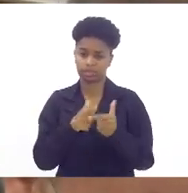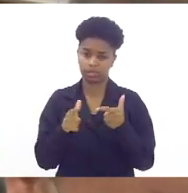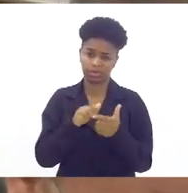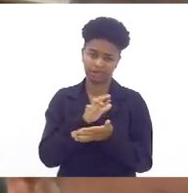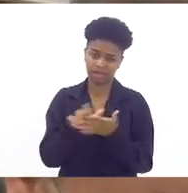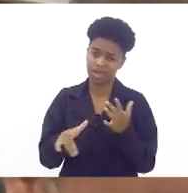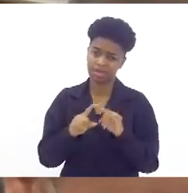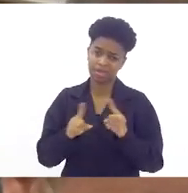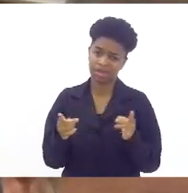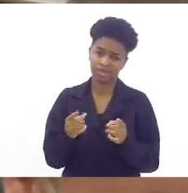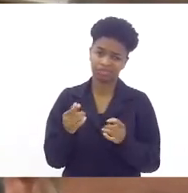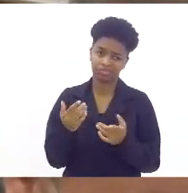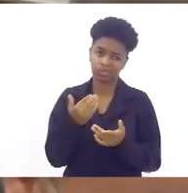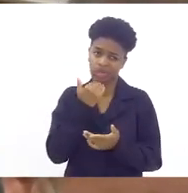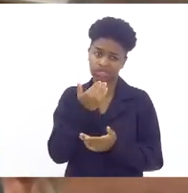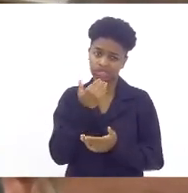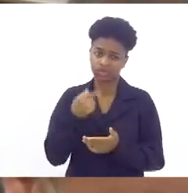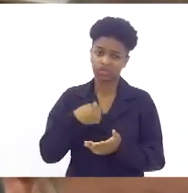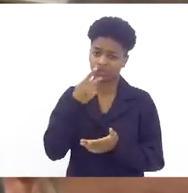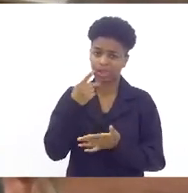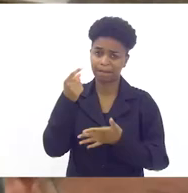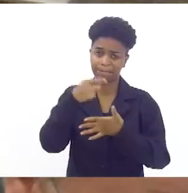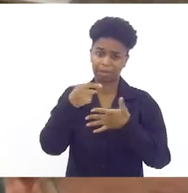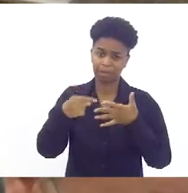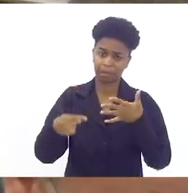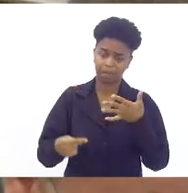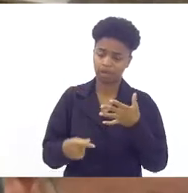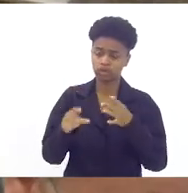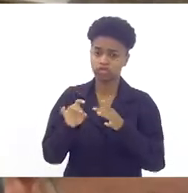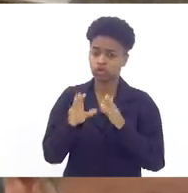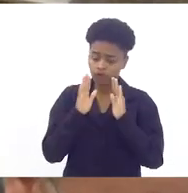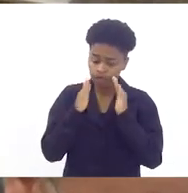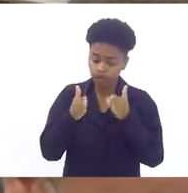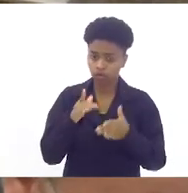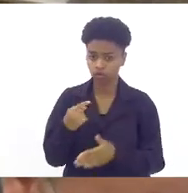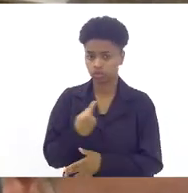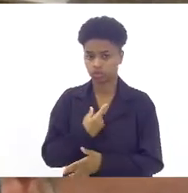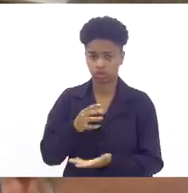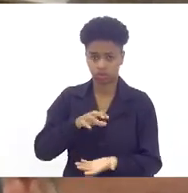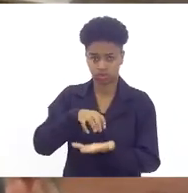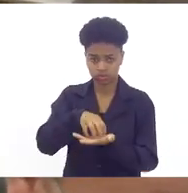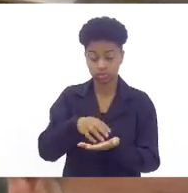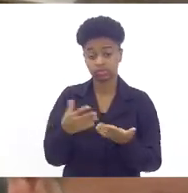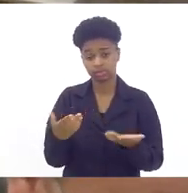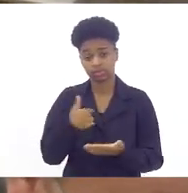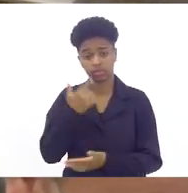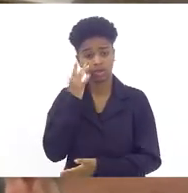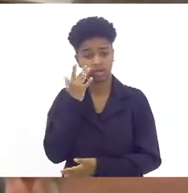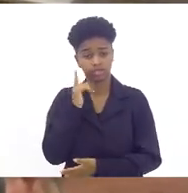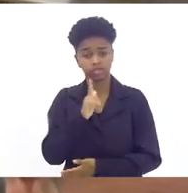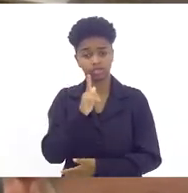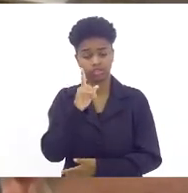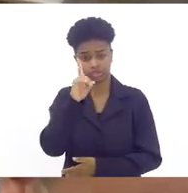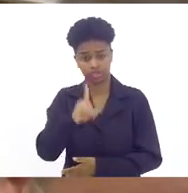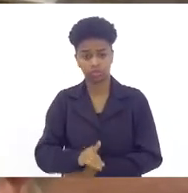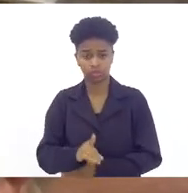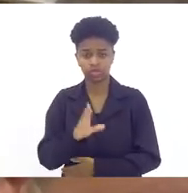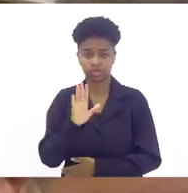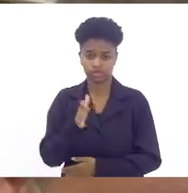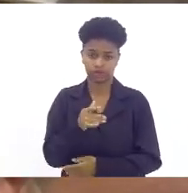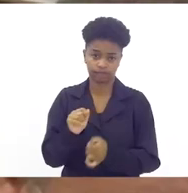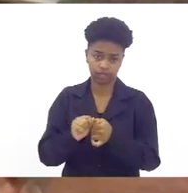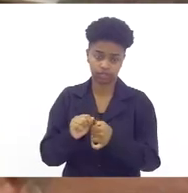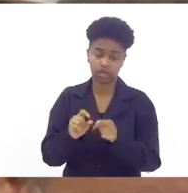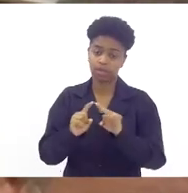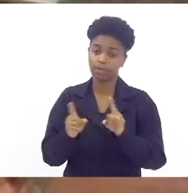acho que não faz ficar levantando problemas específicos da nationalidade eu acho que a diretora do Fórum de gestores já fez isso eu